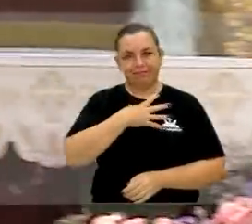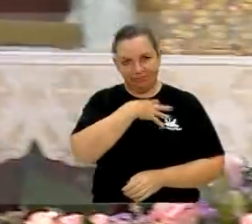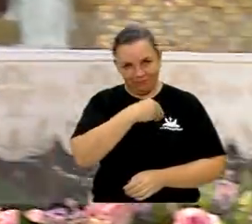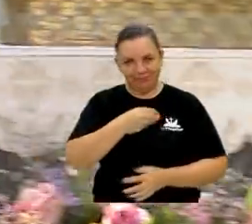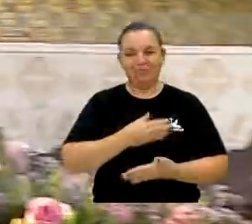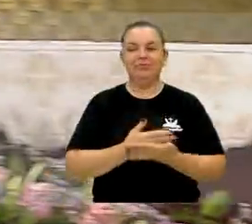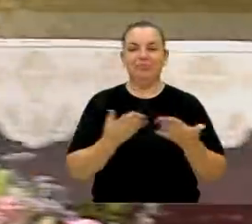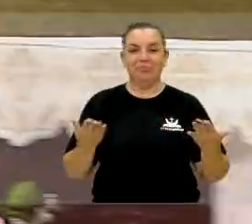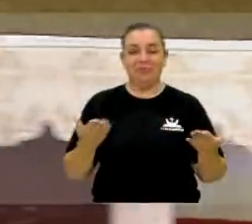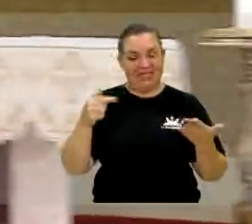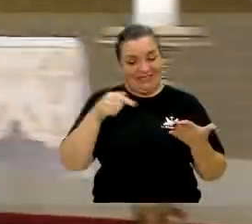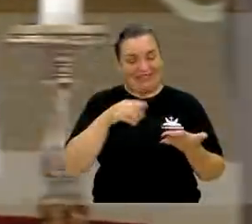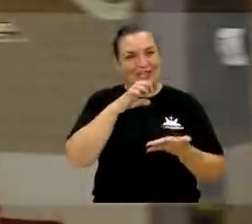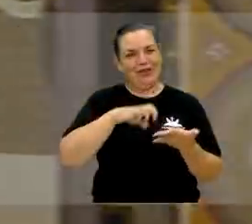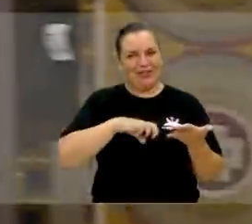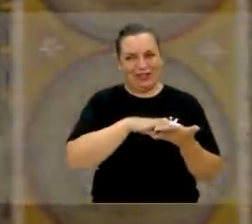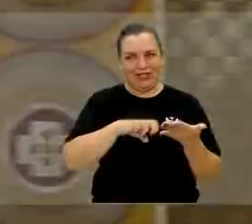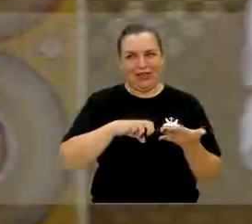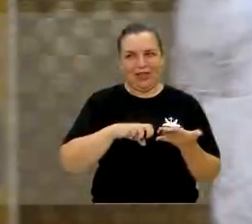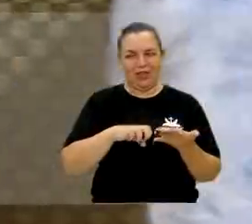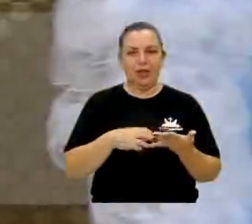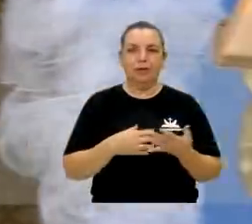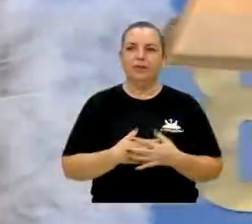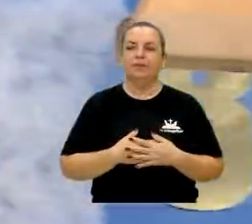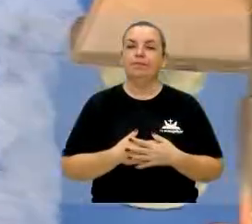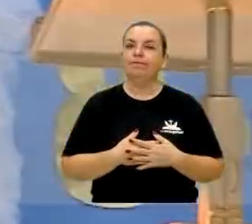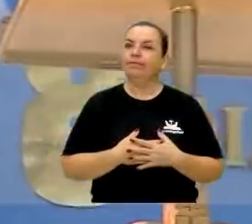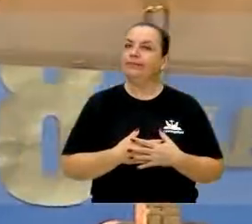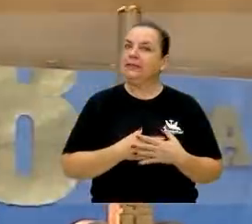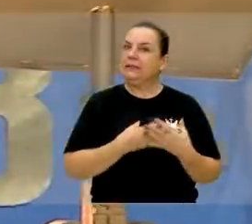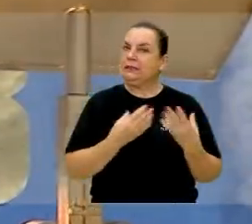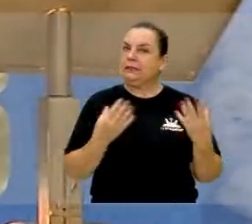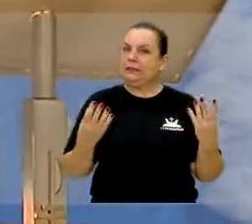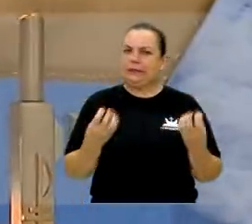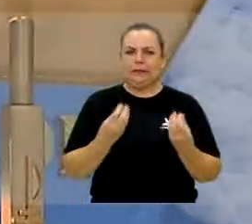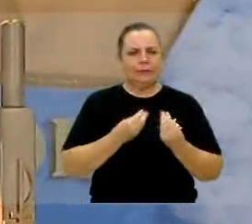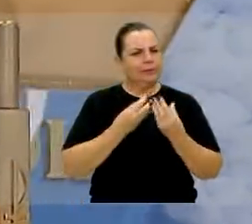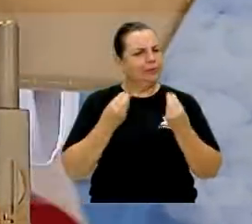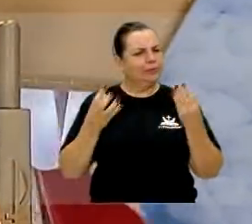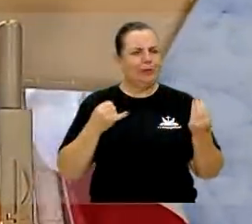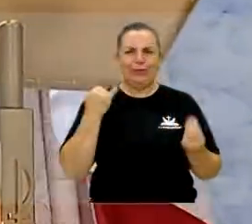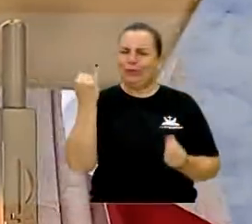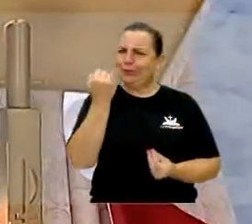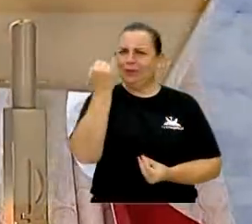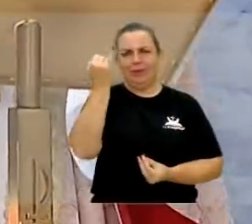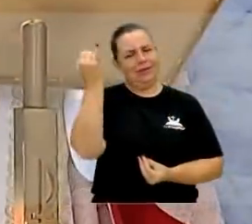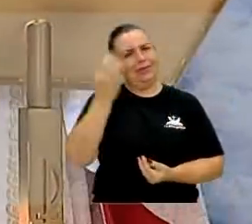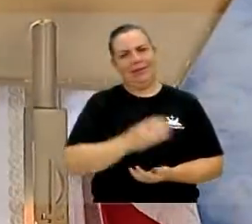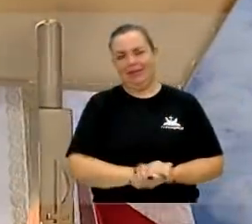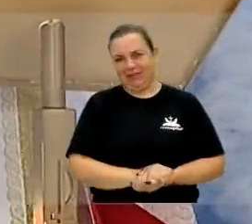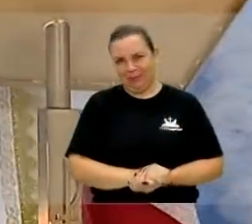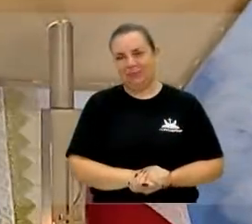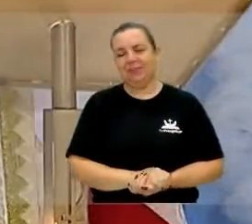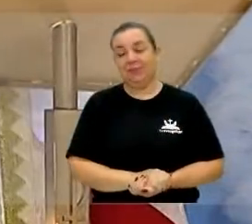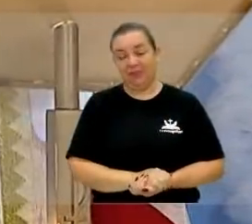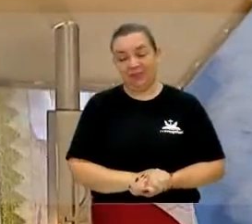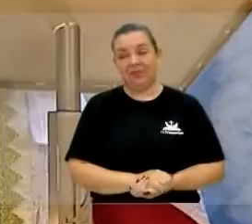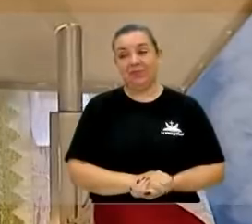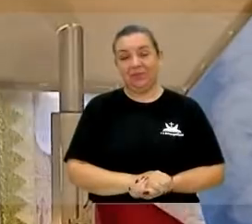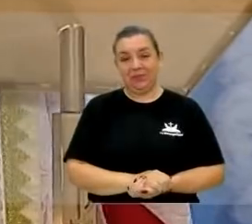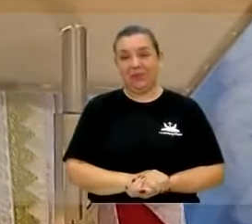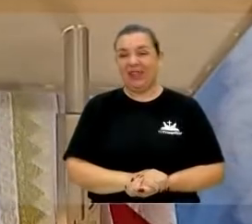Evangelho nos é muito caro, muito importante. É